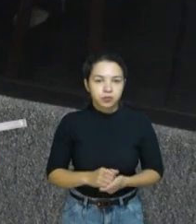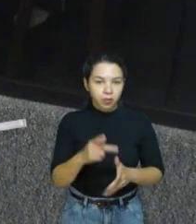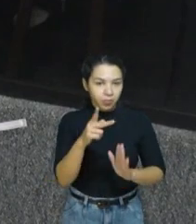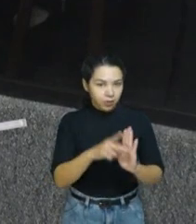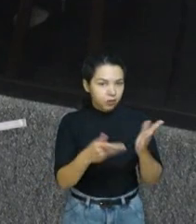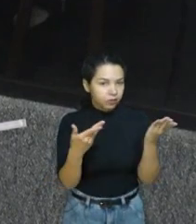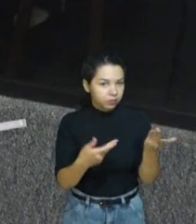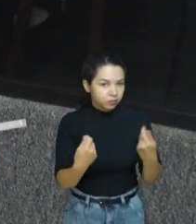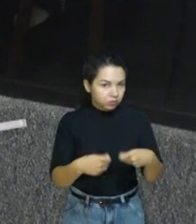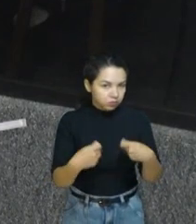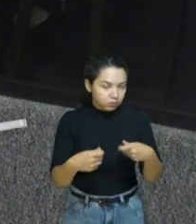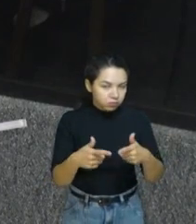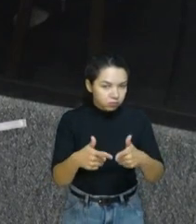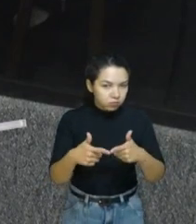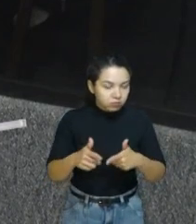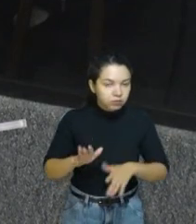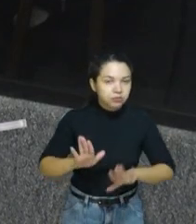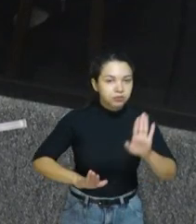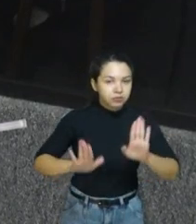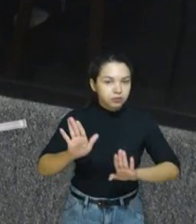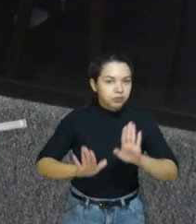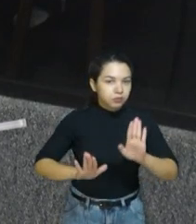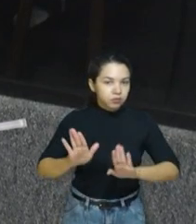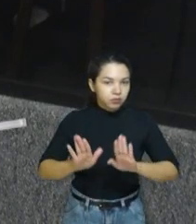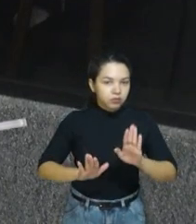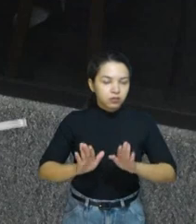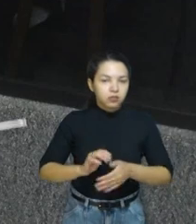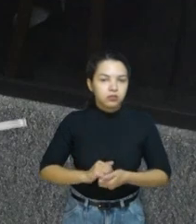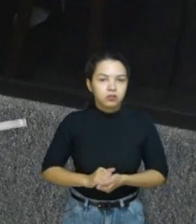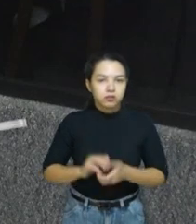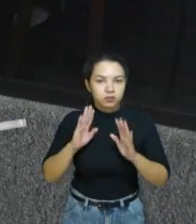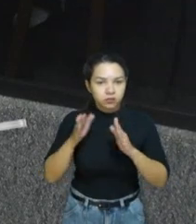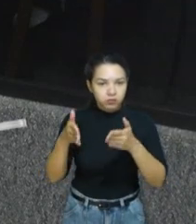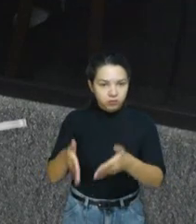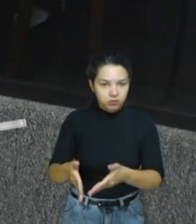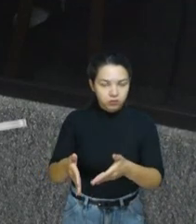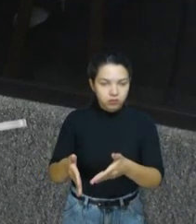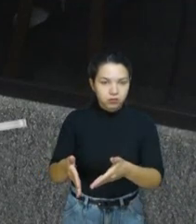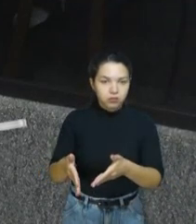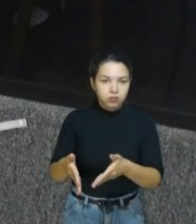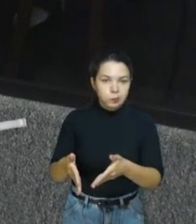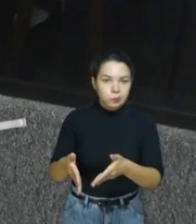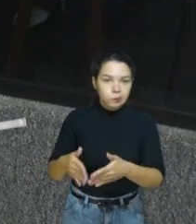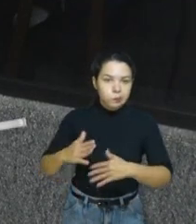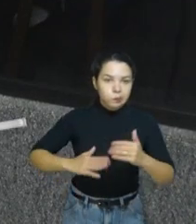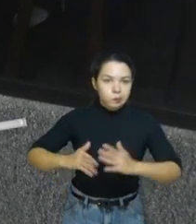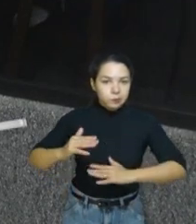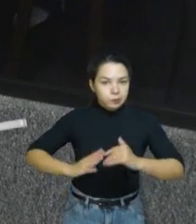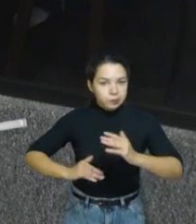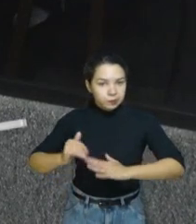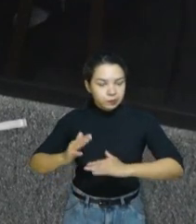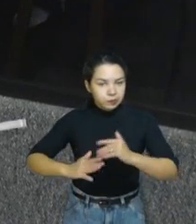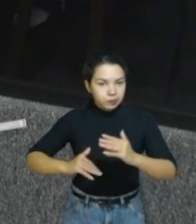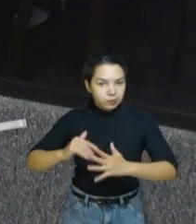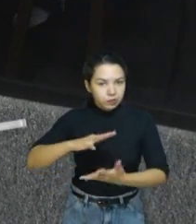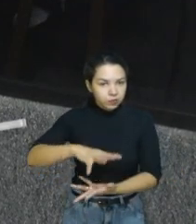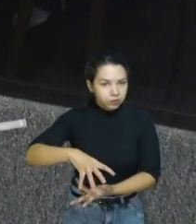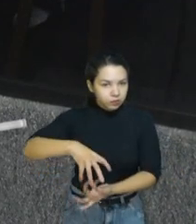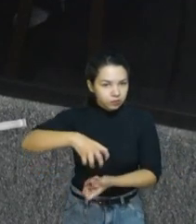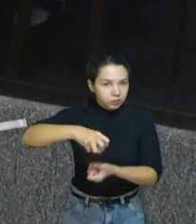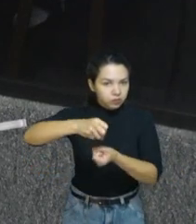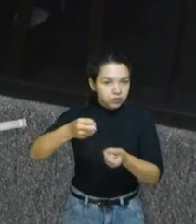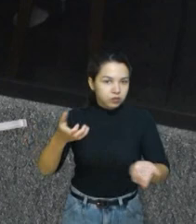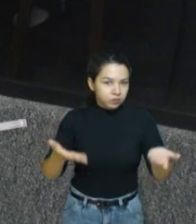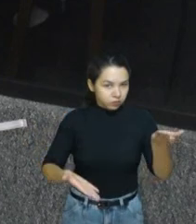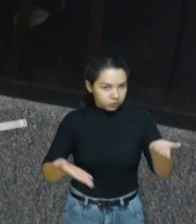de editais e licitações que contemplam medidas em prol da concretização de operações sustentáveis conectadas ao